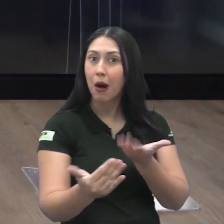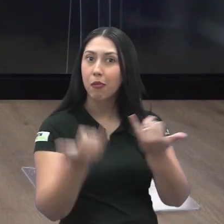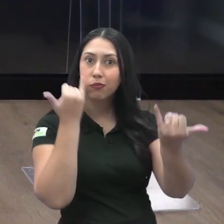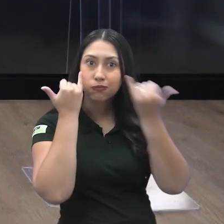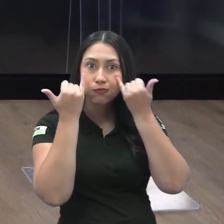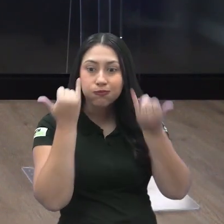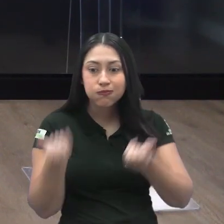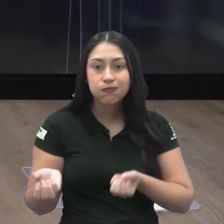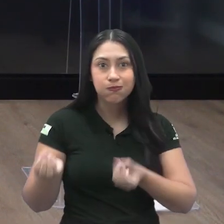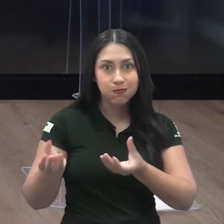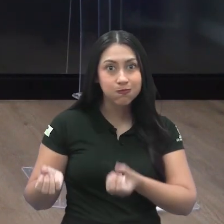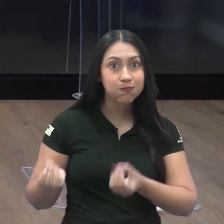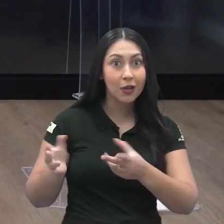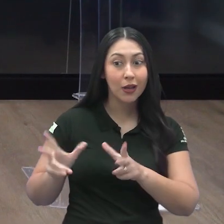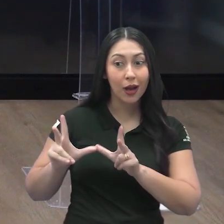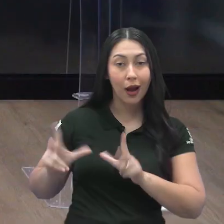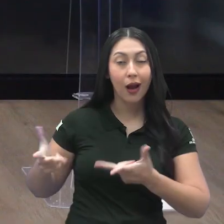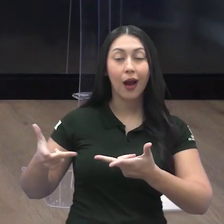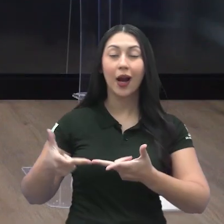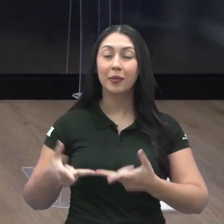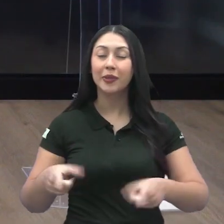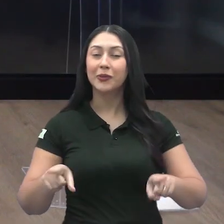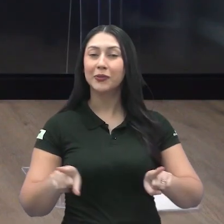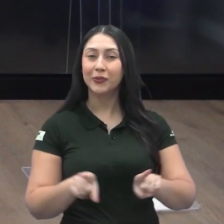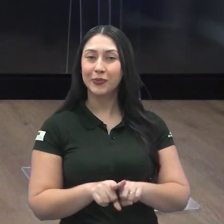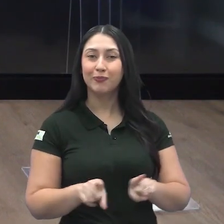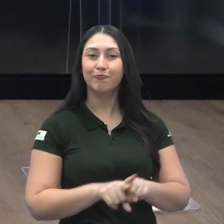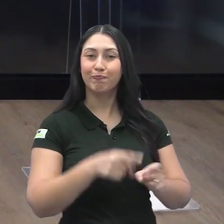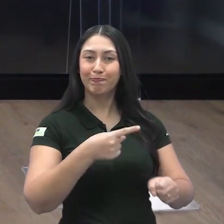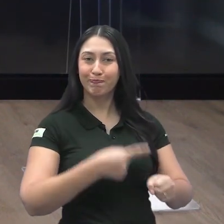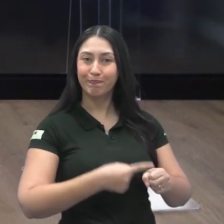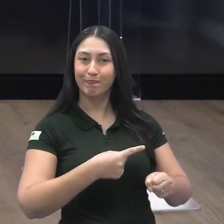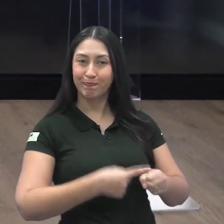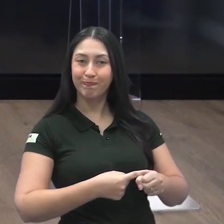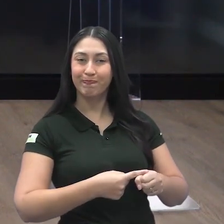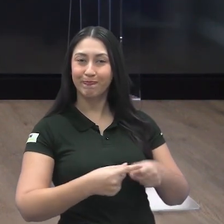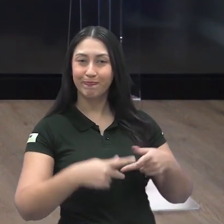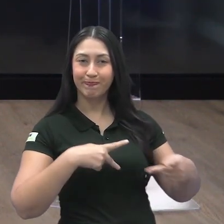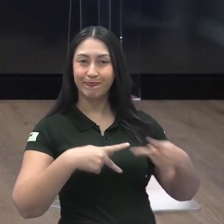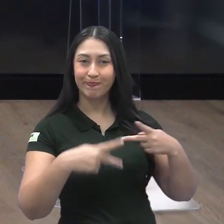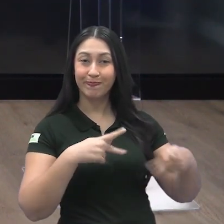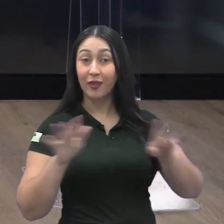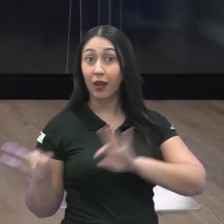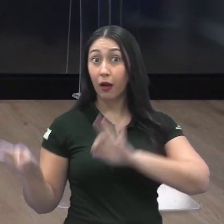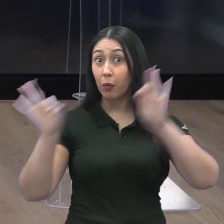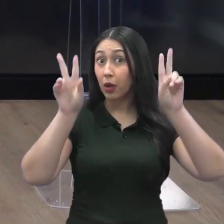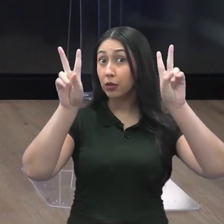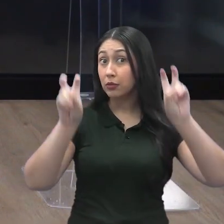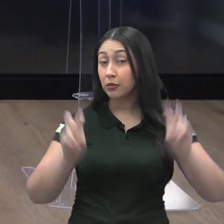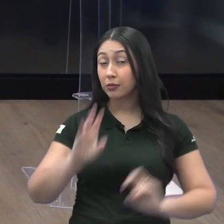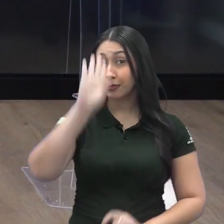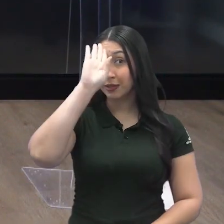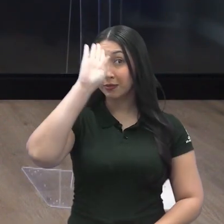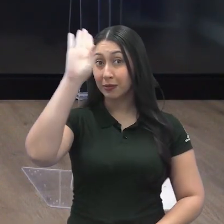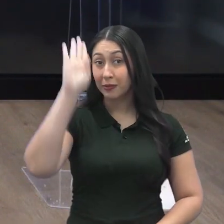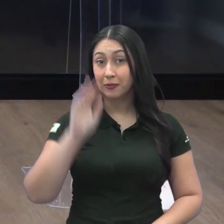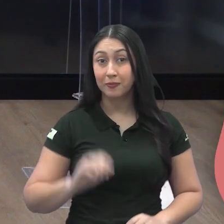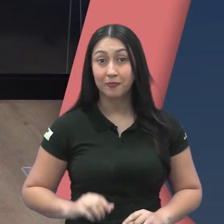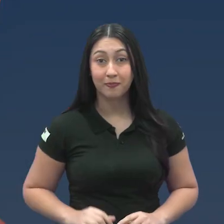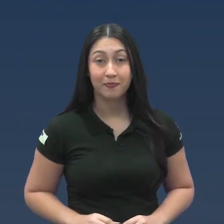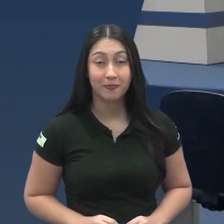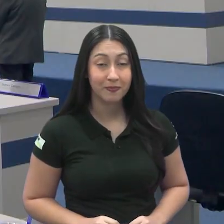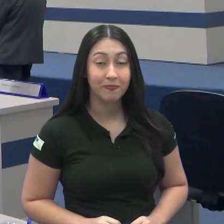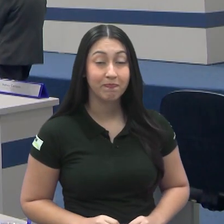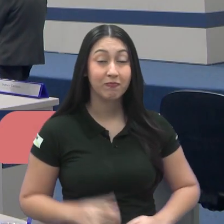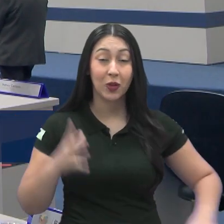está chegando com muita informação sobre a Câmara Municipal e sobre a nossa cidade. Confira os destaques dessa